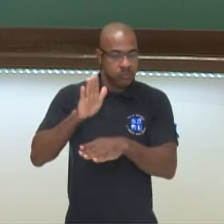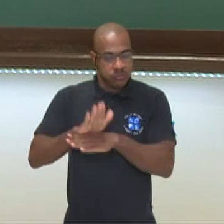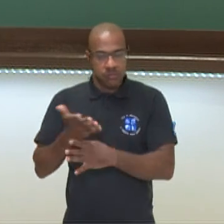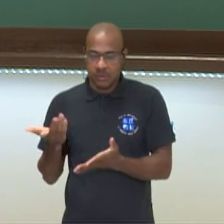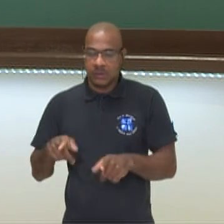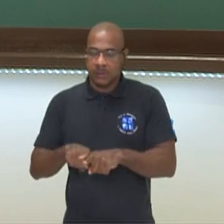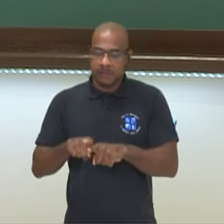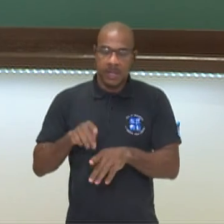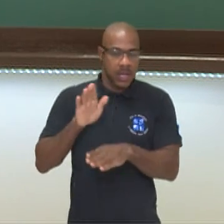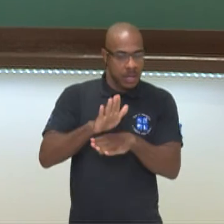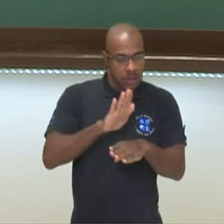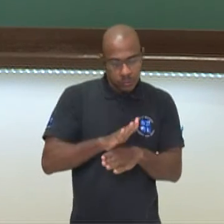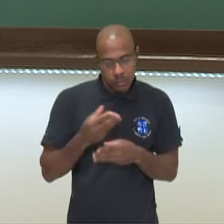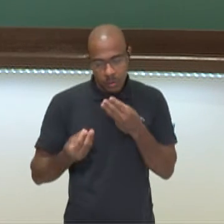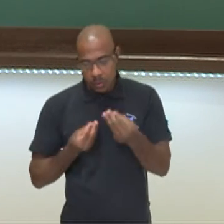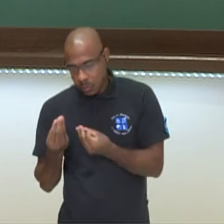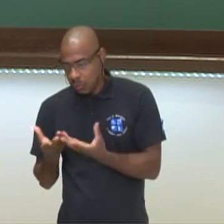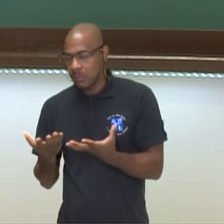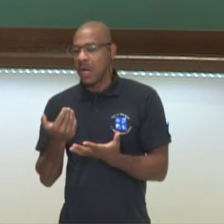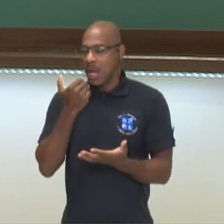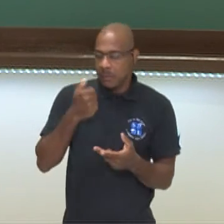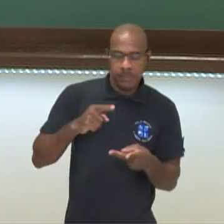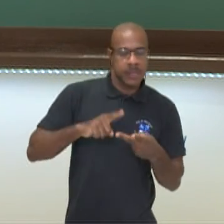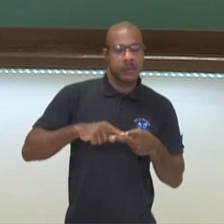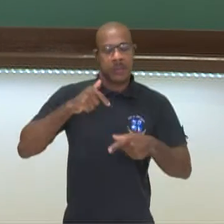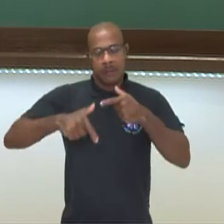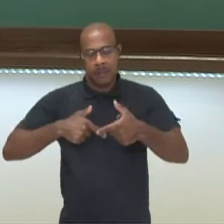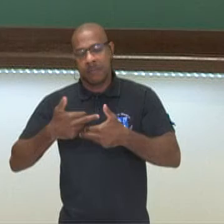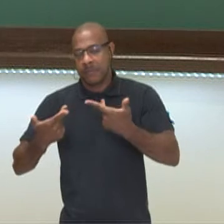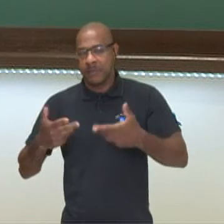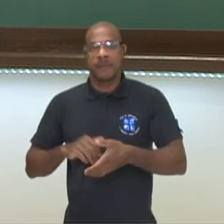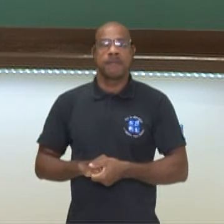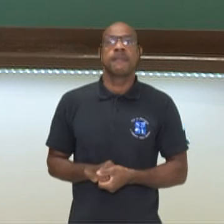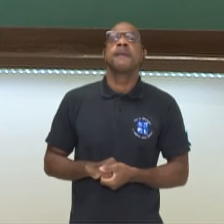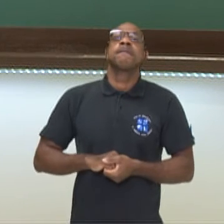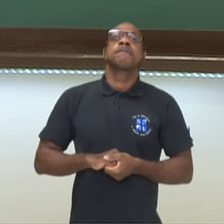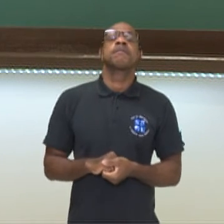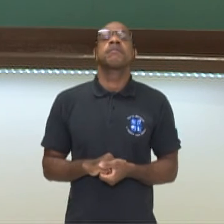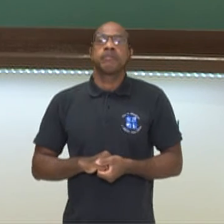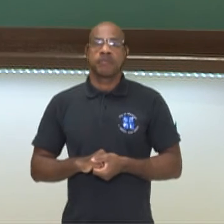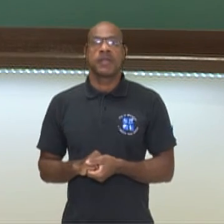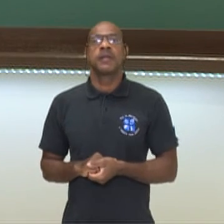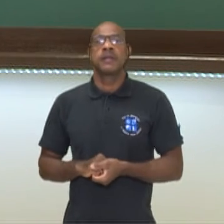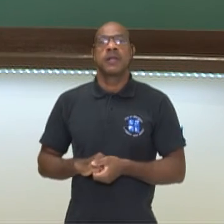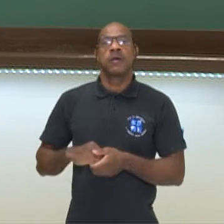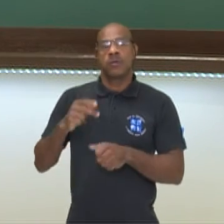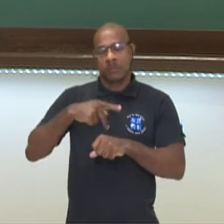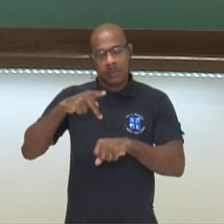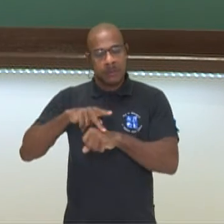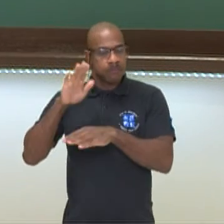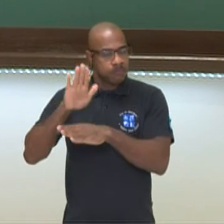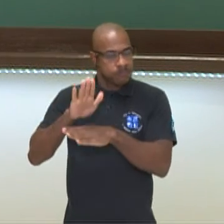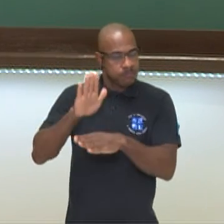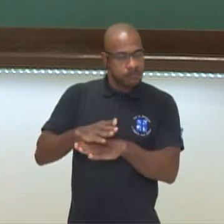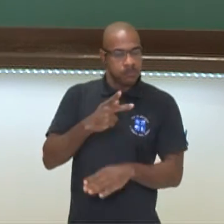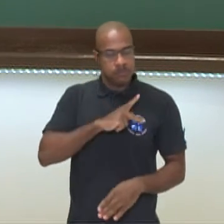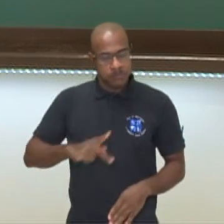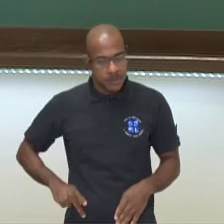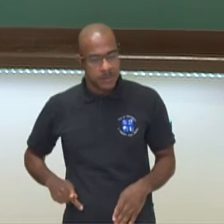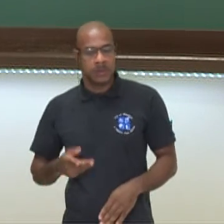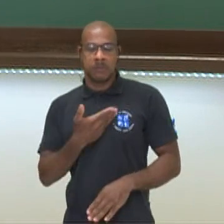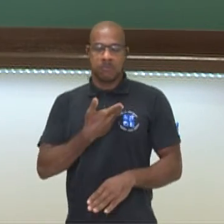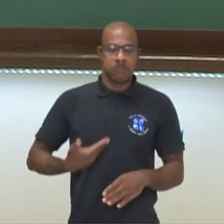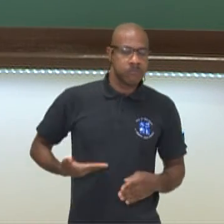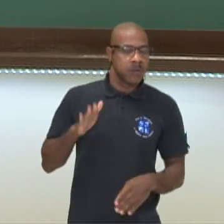instituições sociais para si. Então, o Estado vai interferir em todas as questões